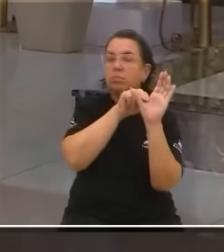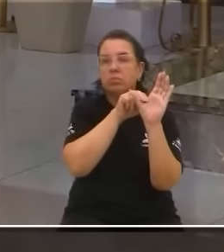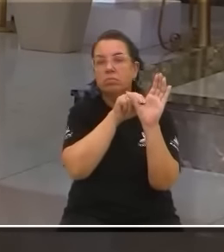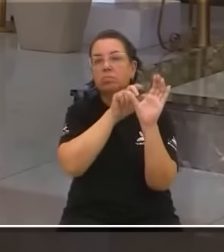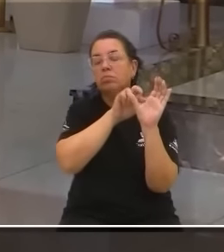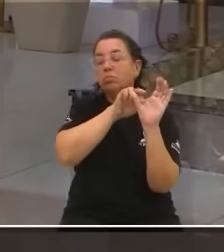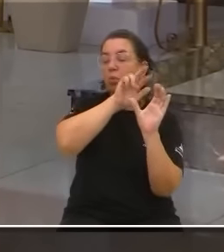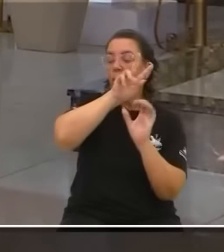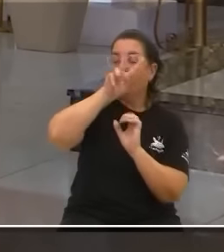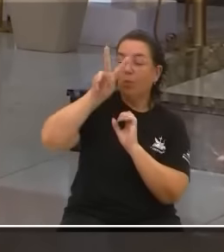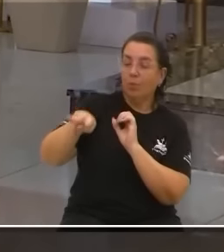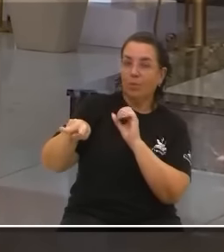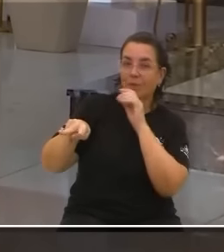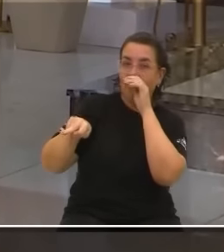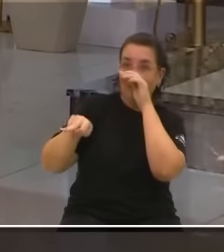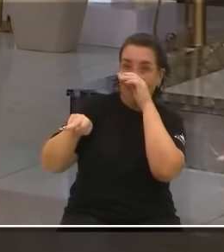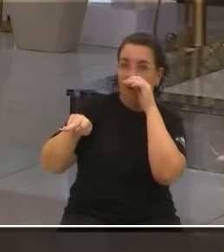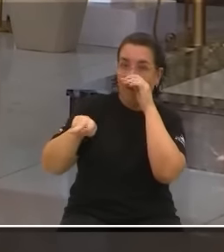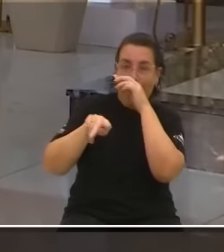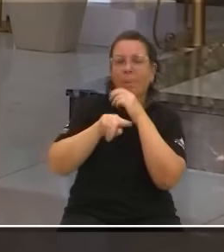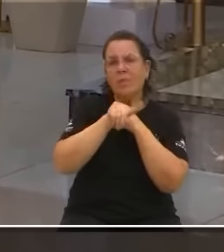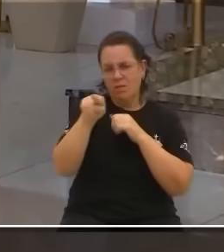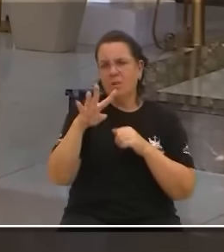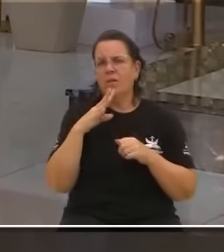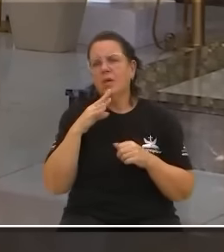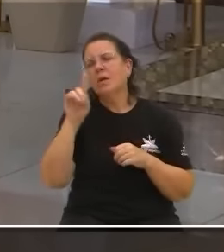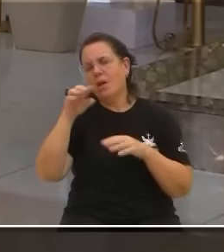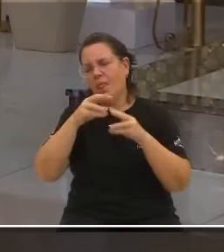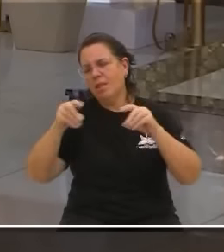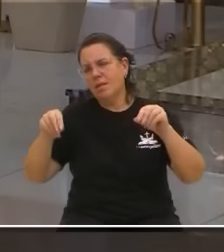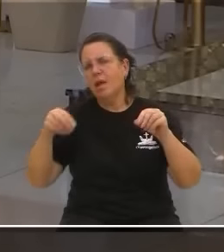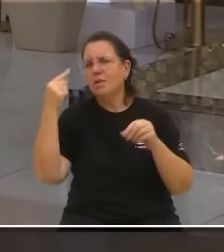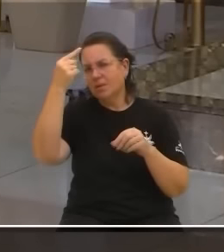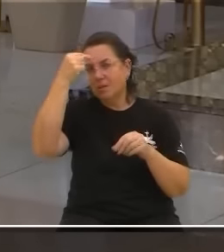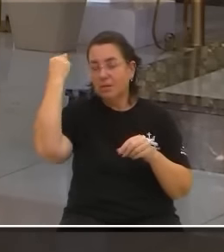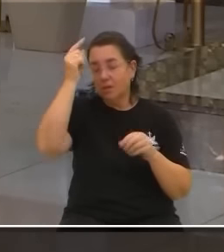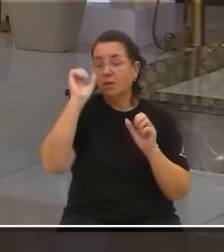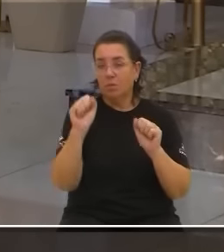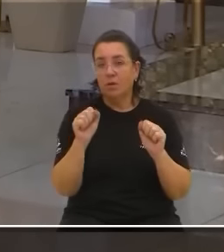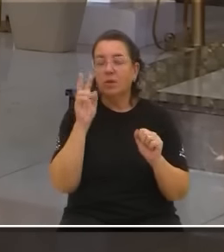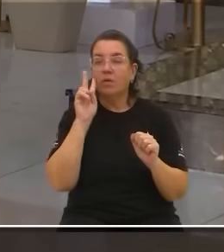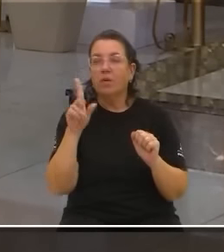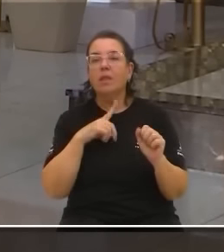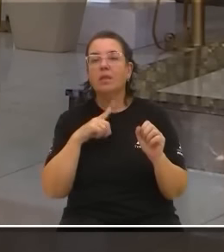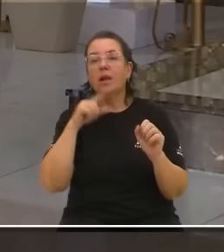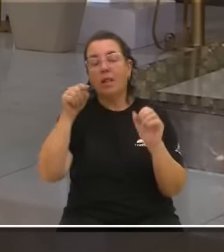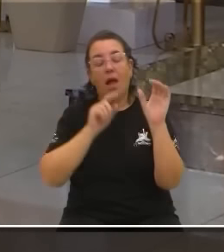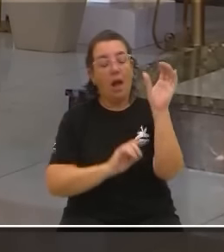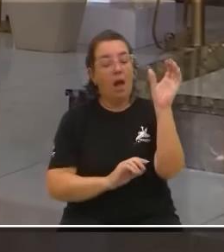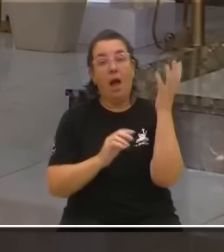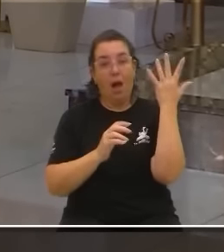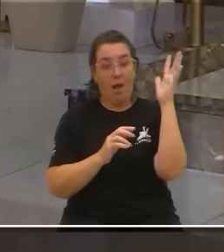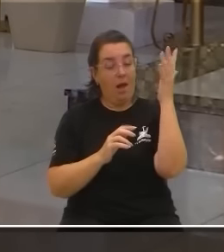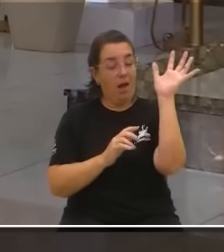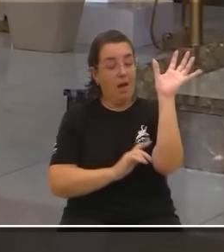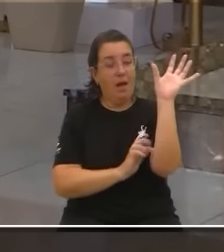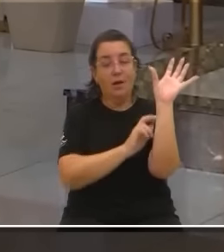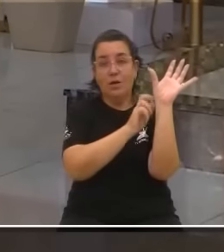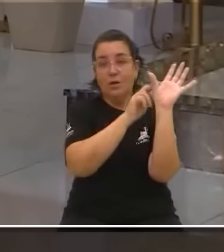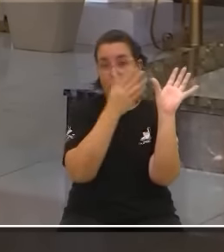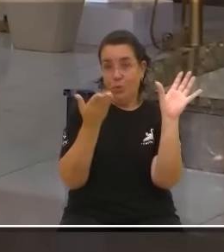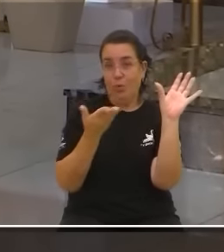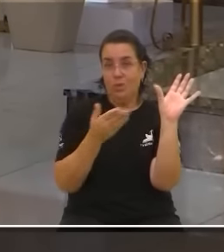na árvore. Quem vai à Terra Santa até pode ir lá e ver um dos brotos, que é uma árvore hoje.